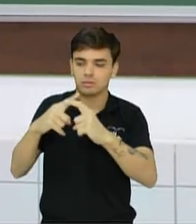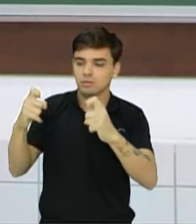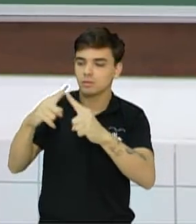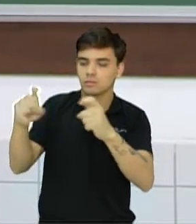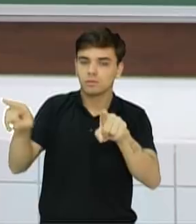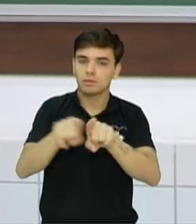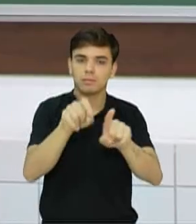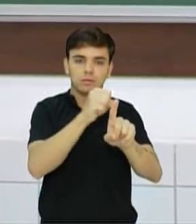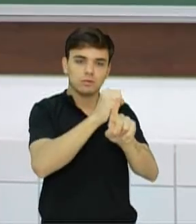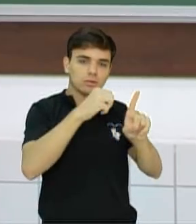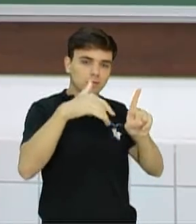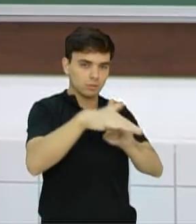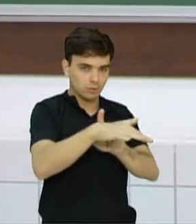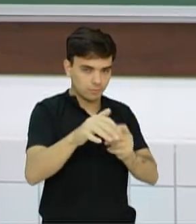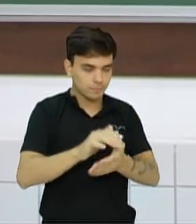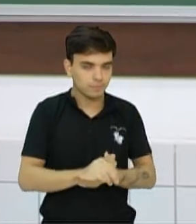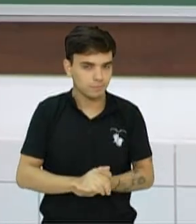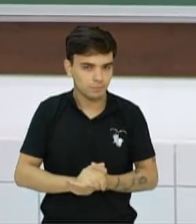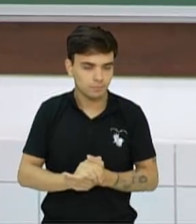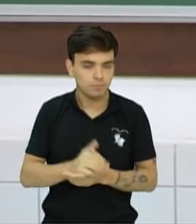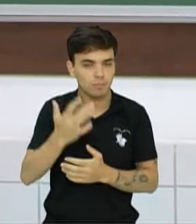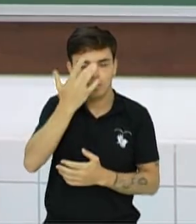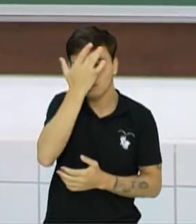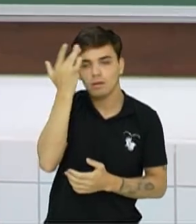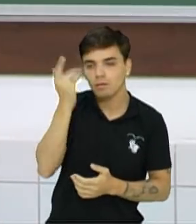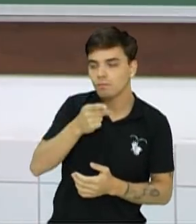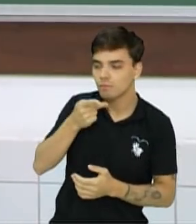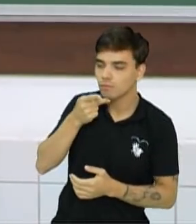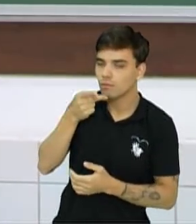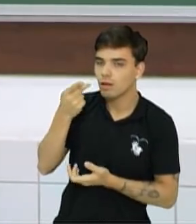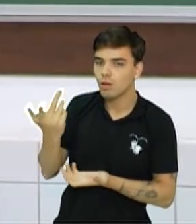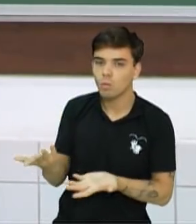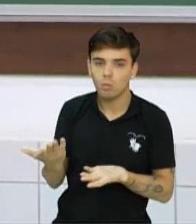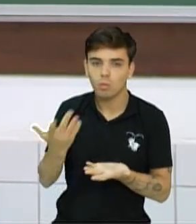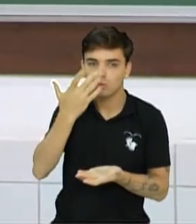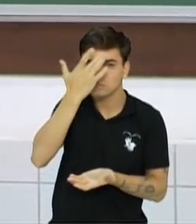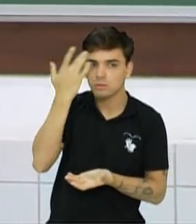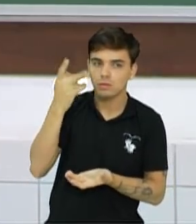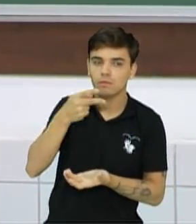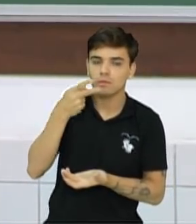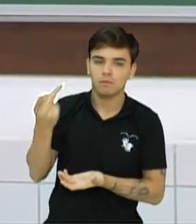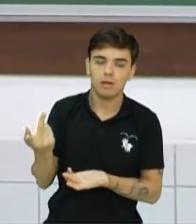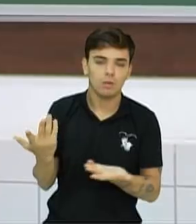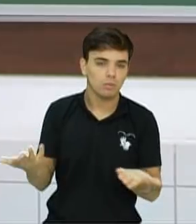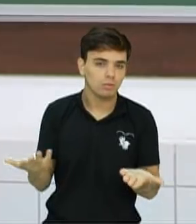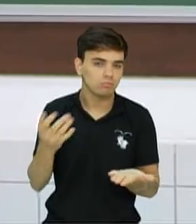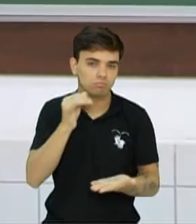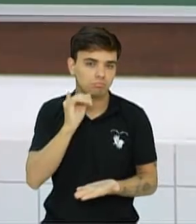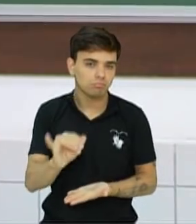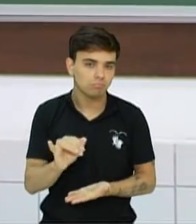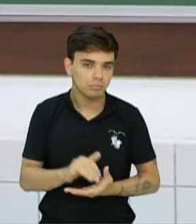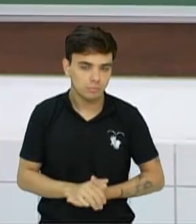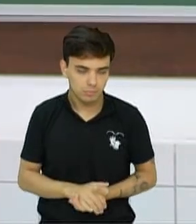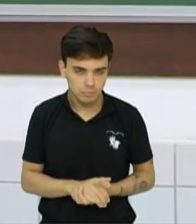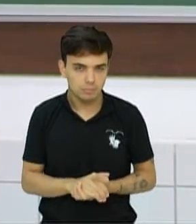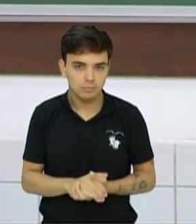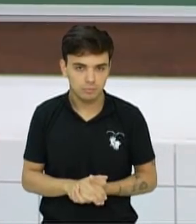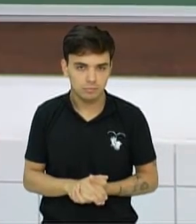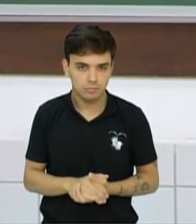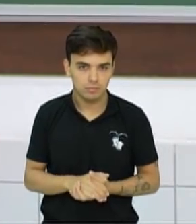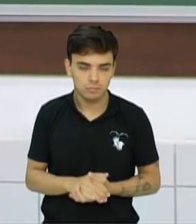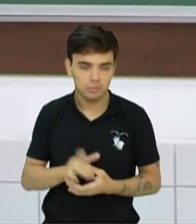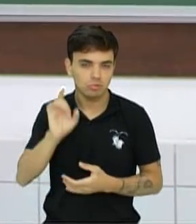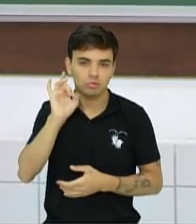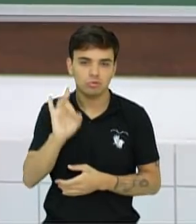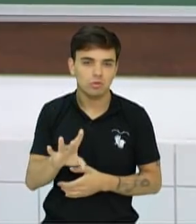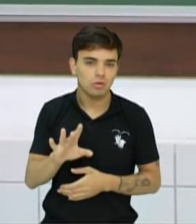sociais, Quem é que disse, quem é que falou, quem é que informou que